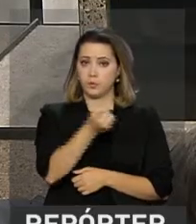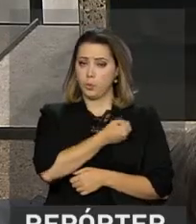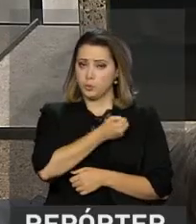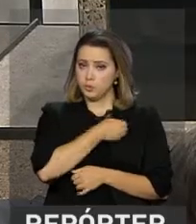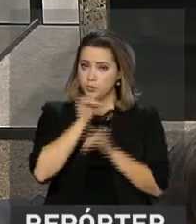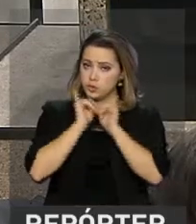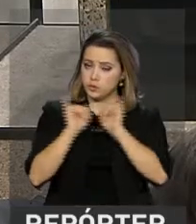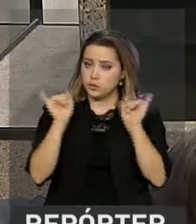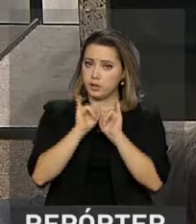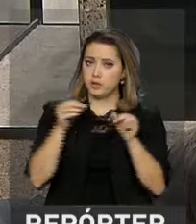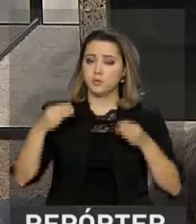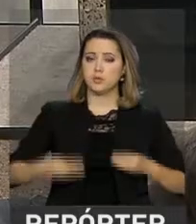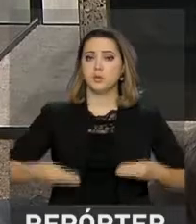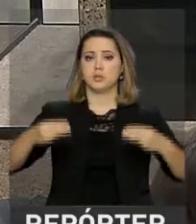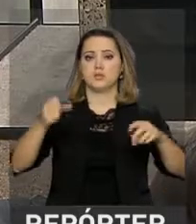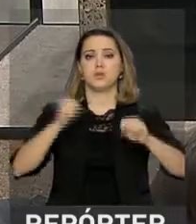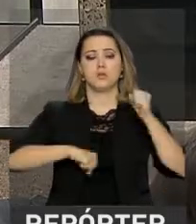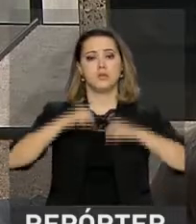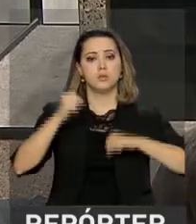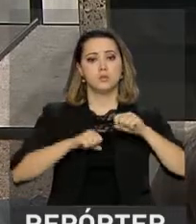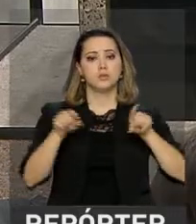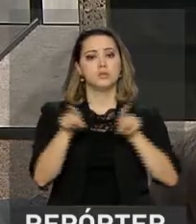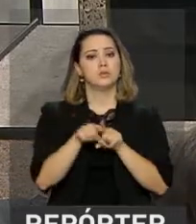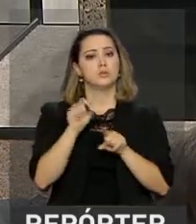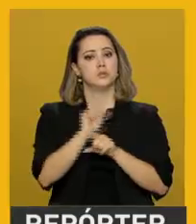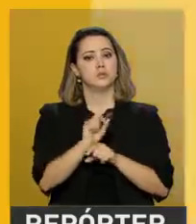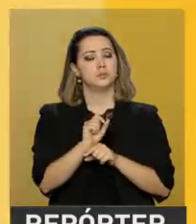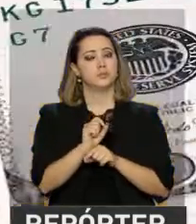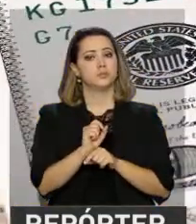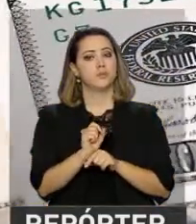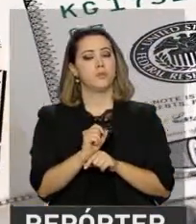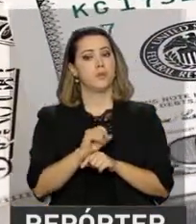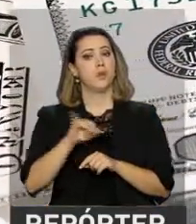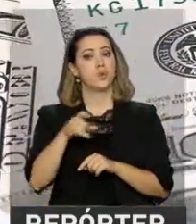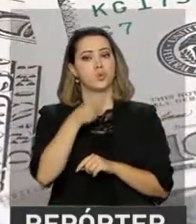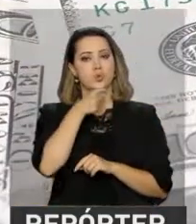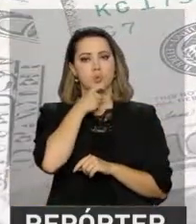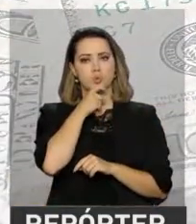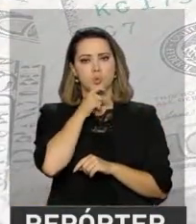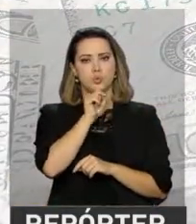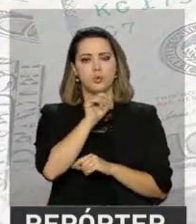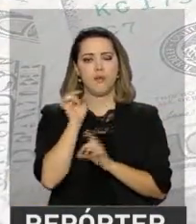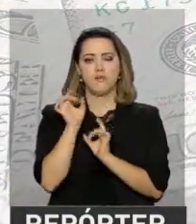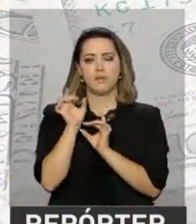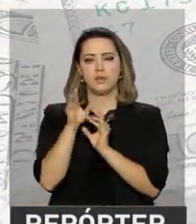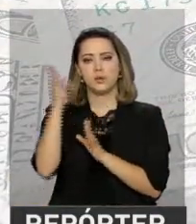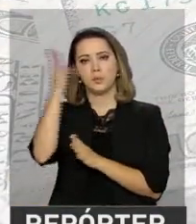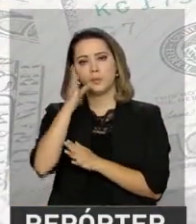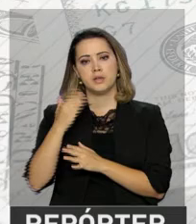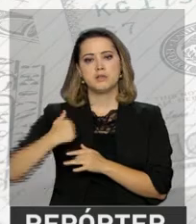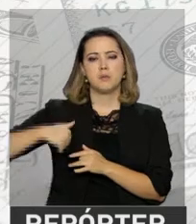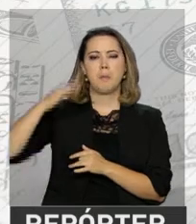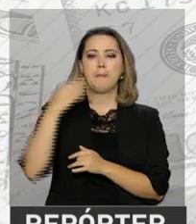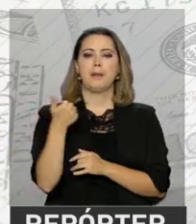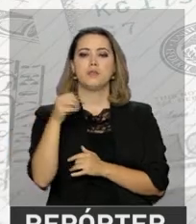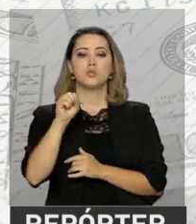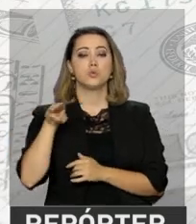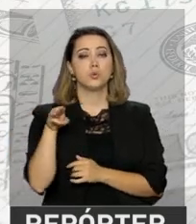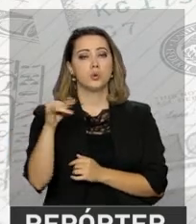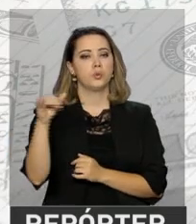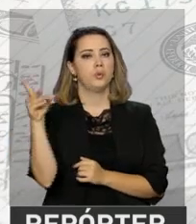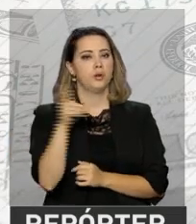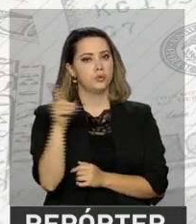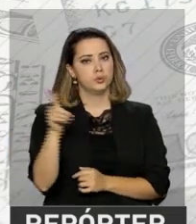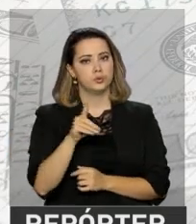foram divulgados pelo ministério da indústria e comércio exterior e serviços de van no mês de julho as exportações brasileiras superaram os 18 bilhões de dólares